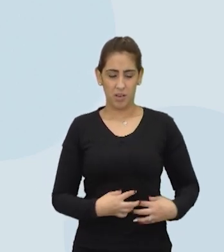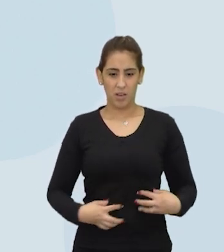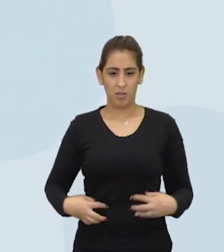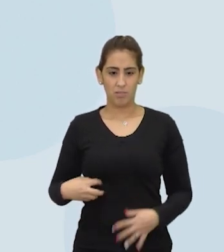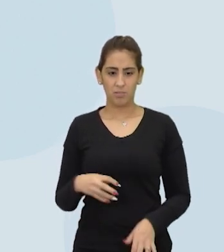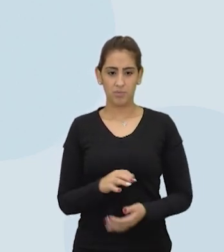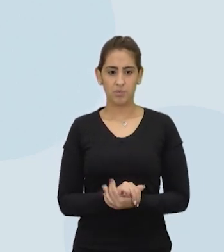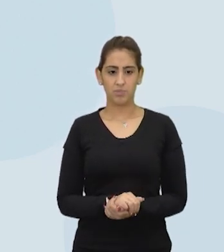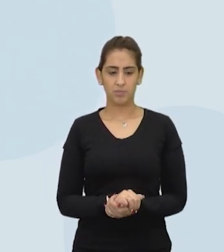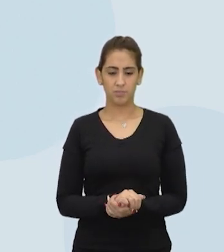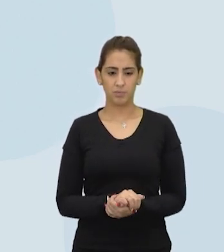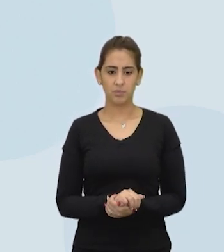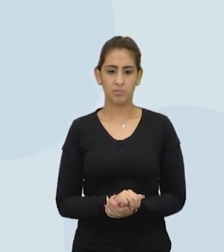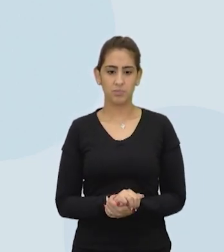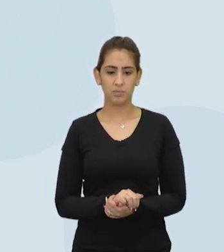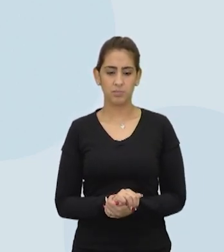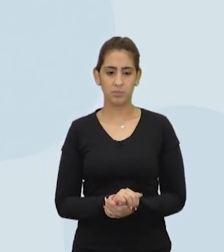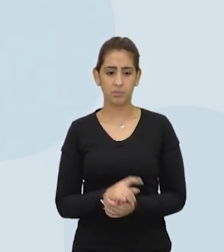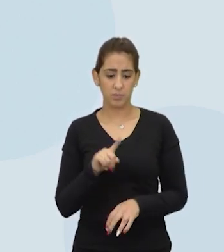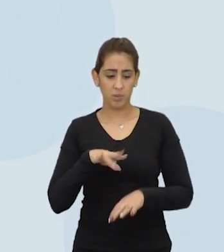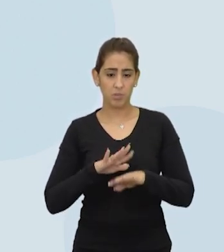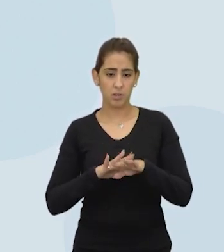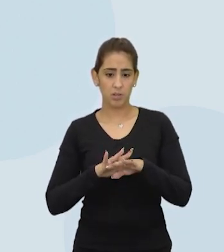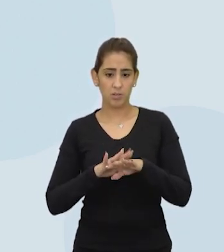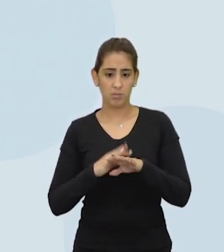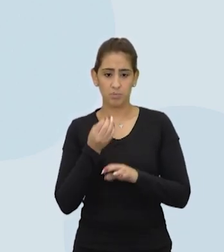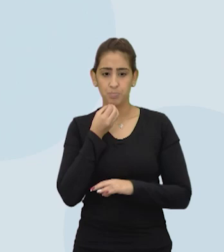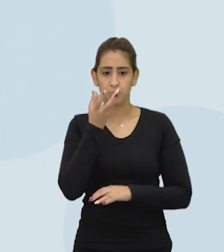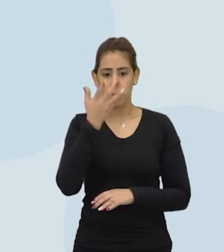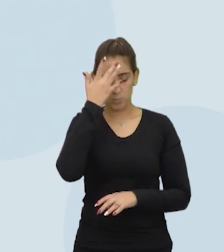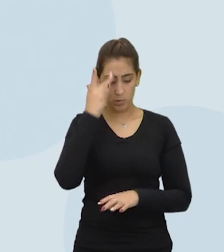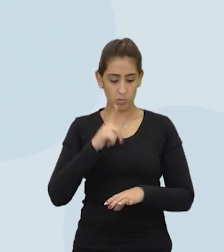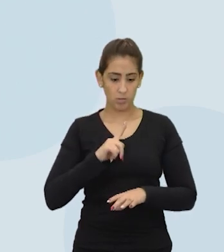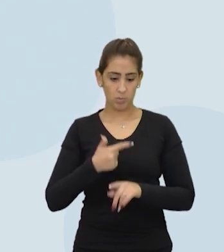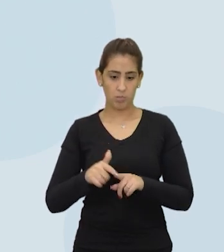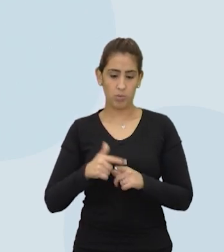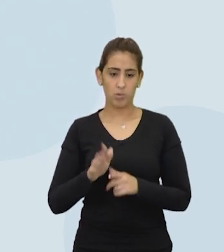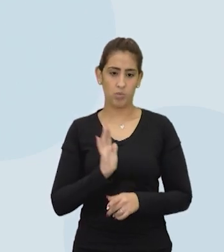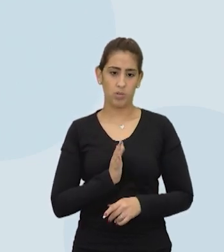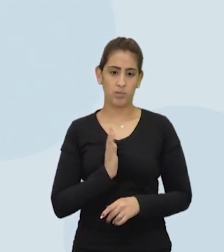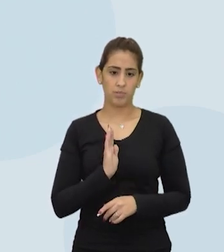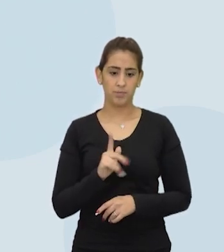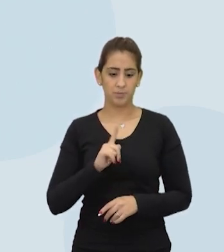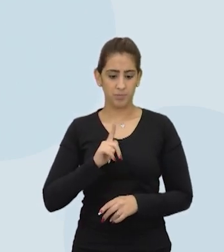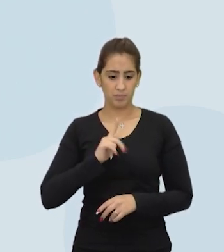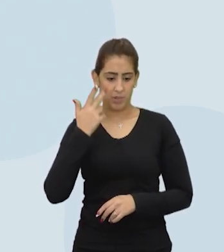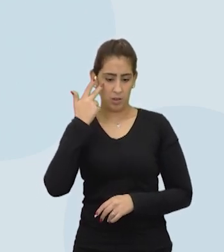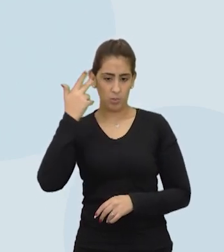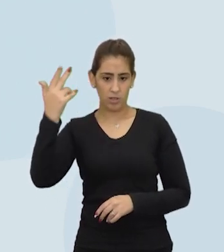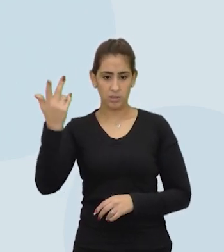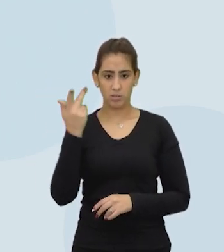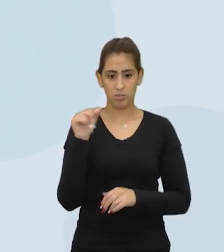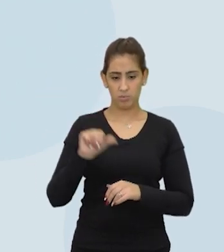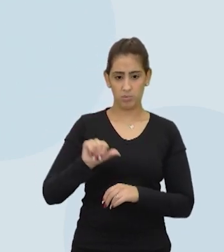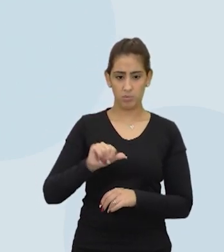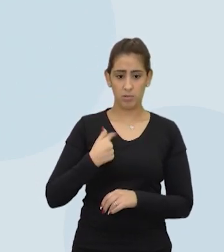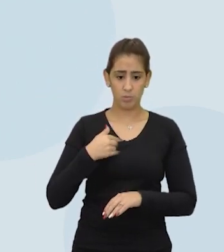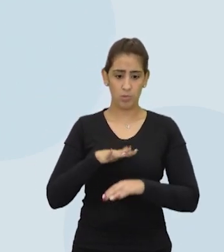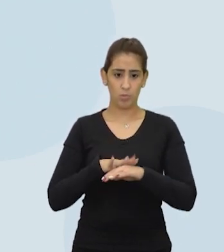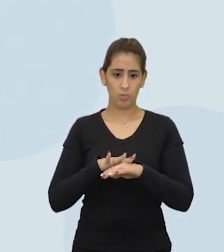enjoado. Mas é uma doença que se escapa da boca de um cardíaco. Ou seja, além de ter uma natureza ruim, eu estou